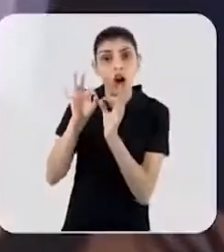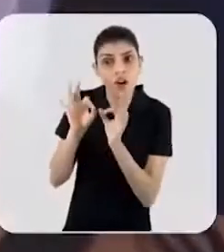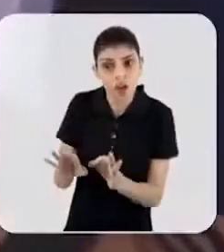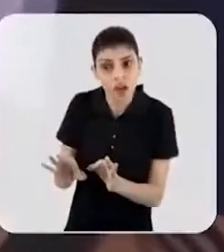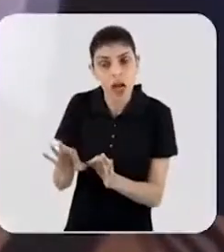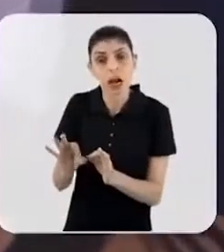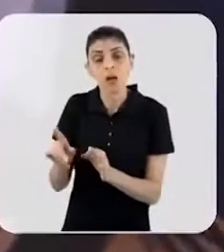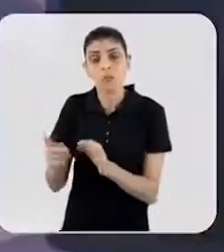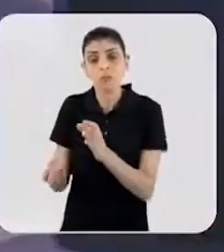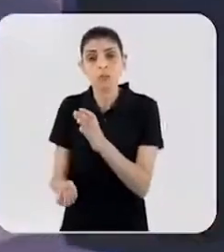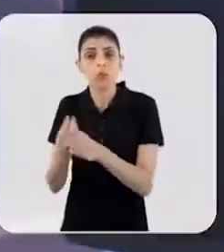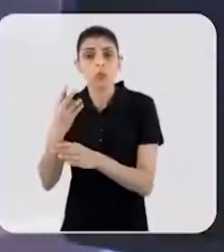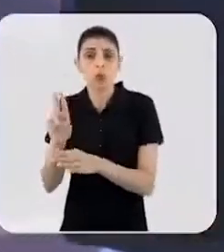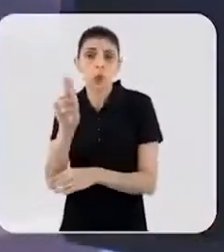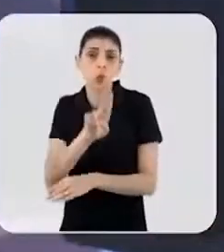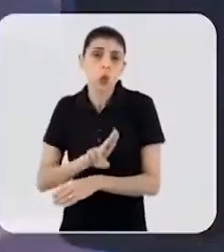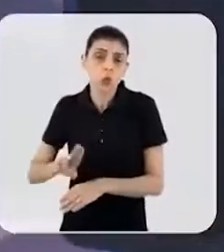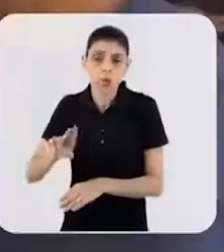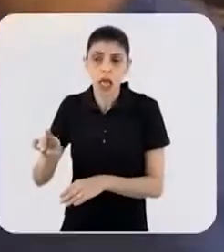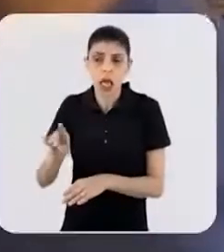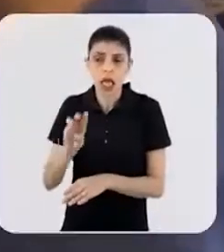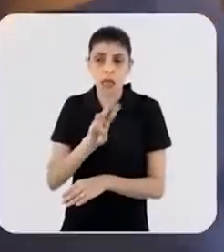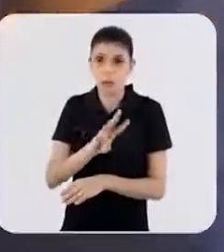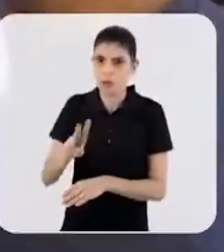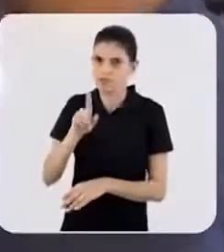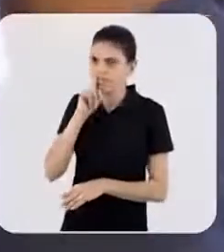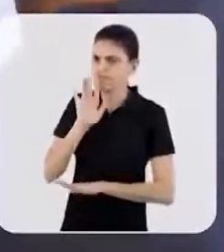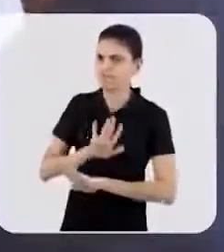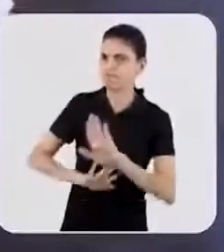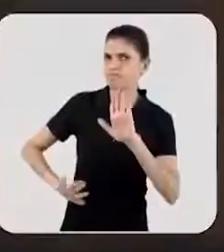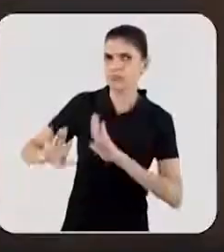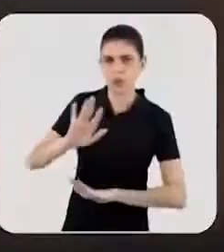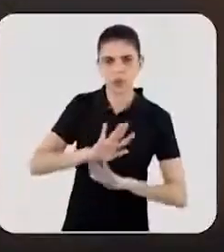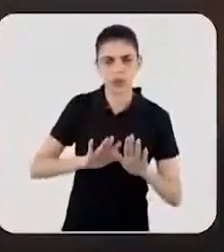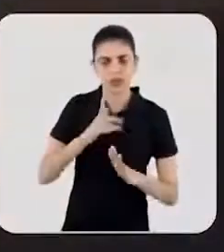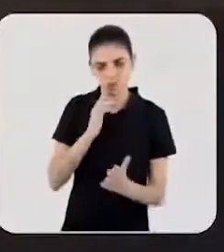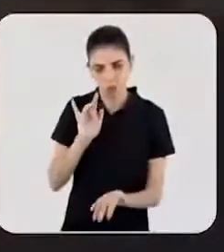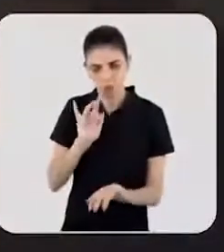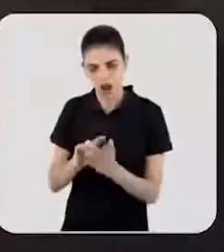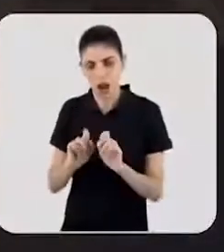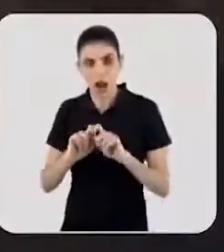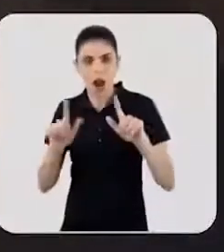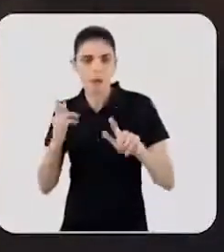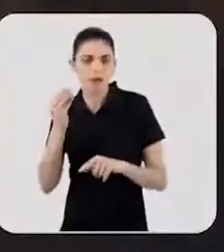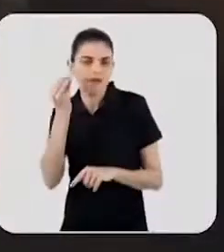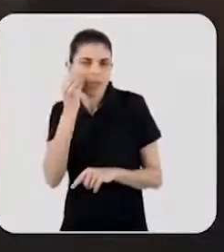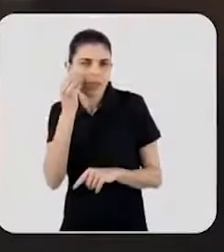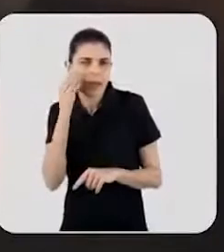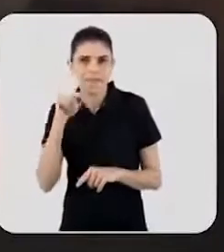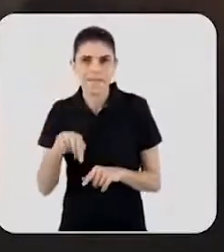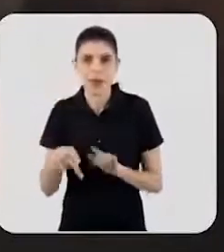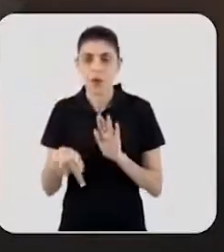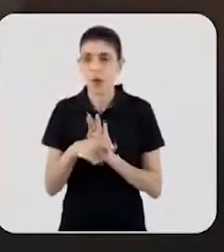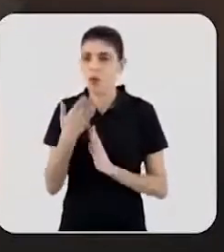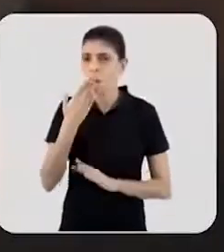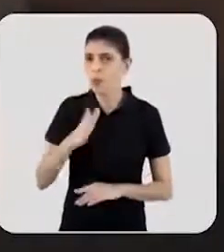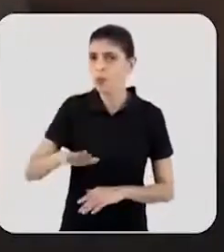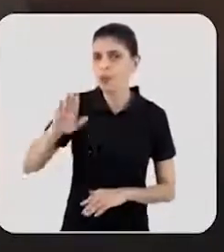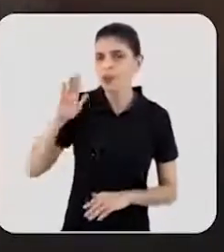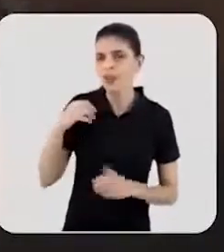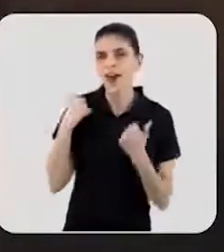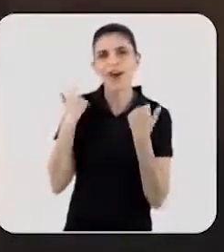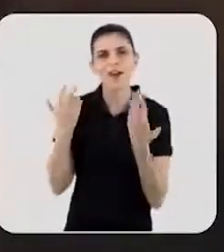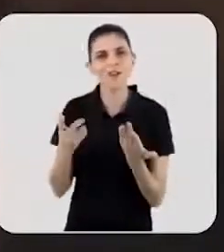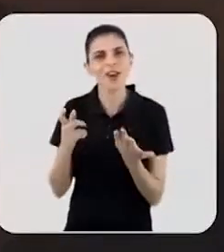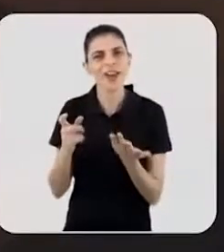se é malicioso ou não. Nosso aplicativo vai alertar para o usuário falando, ó, esse link aí é malicioso. Vou te dar um exemplo sobre um aqui. Entendi. Nesse caso aqui é um golpe que promete um